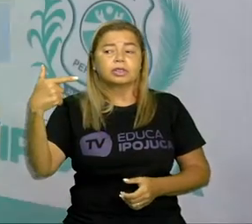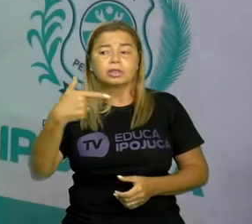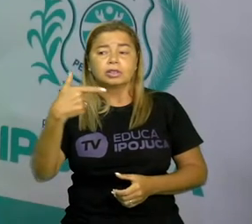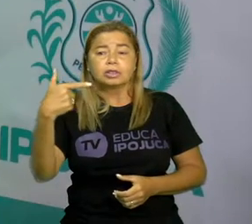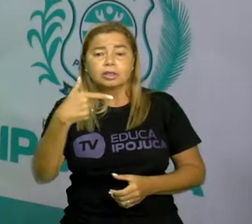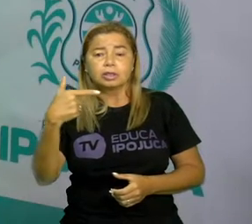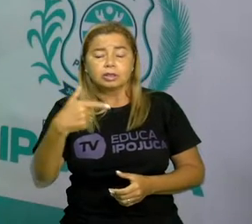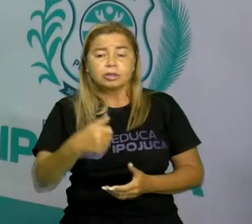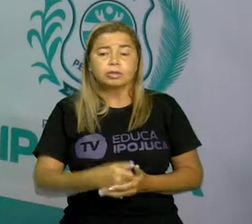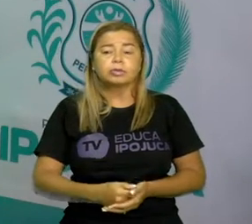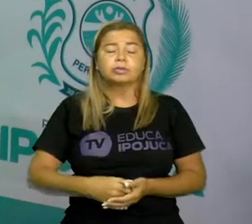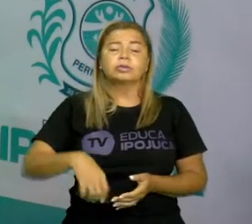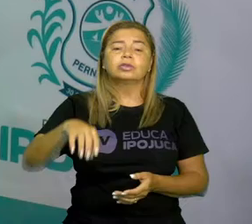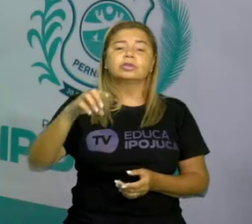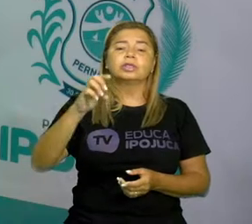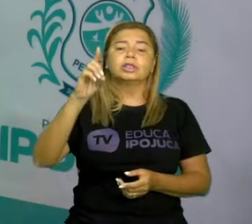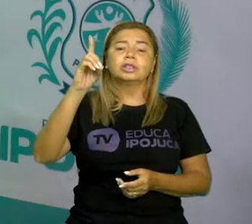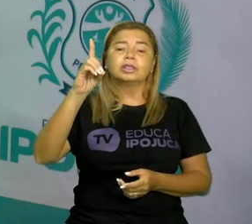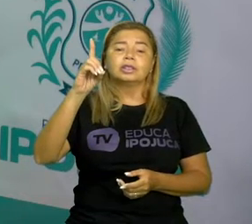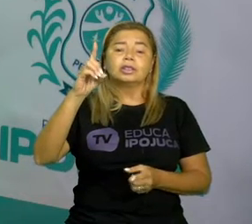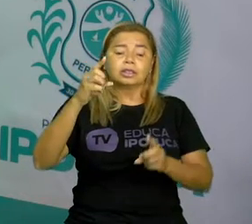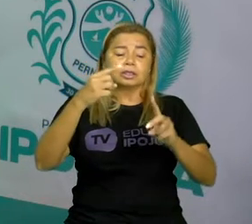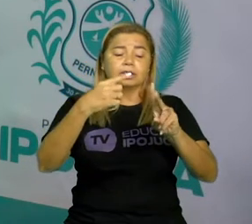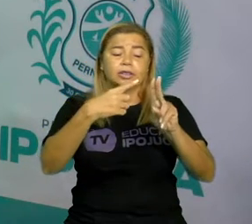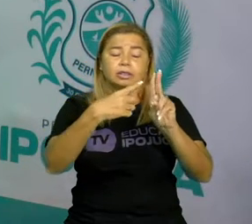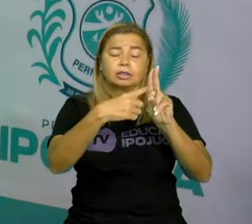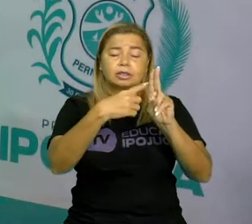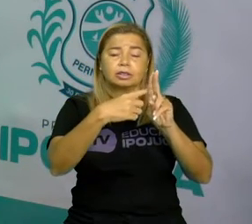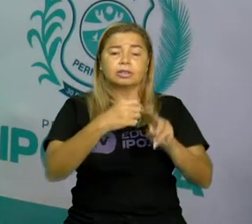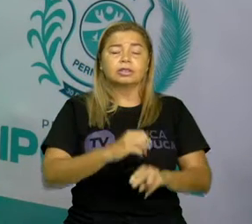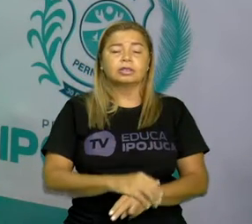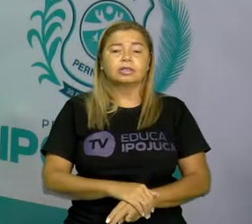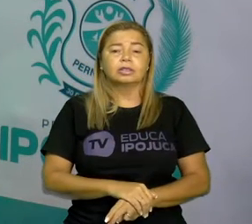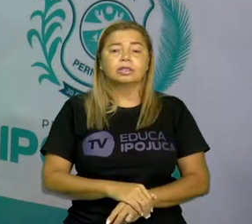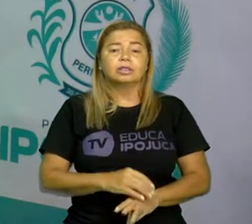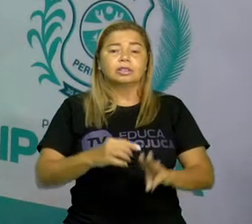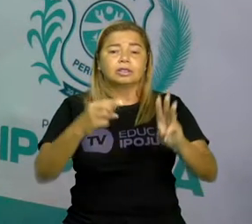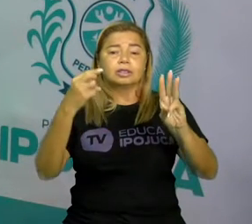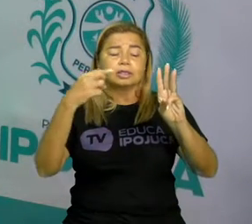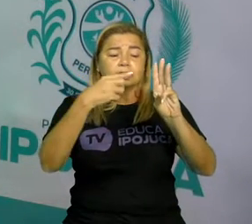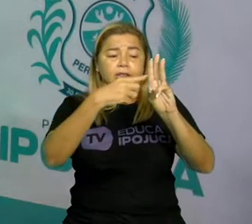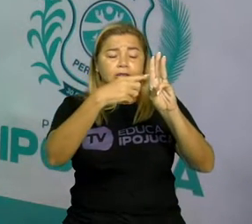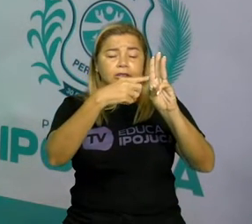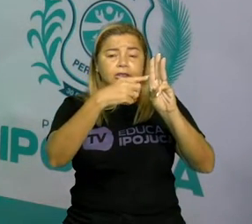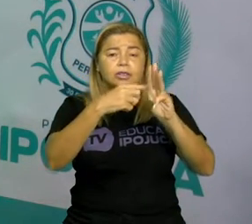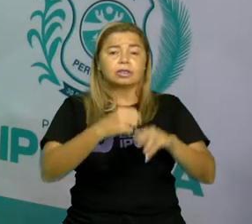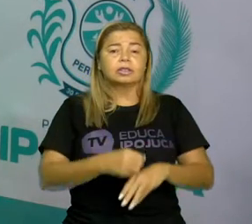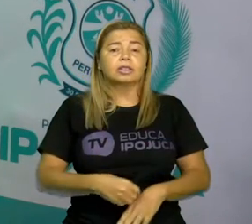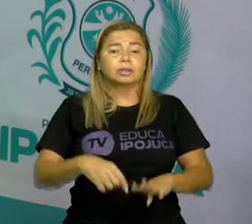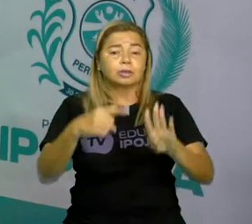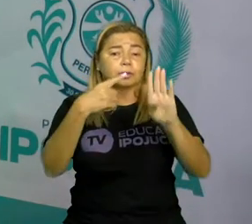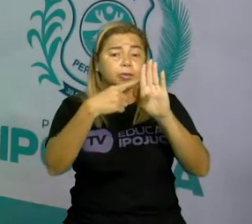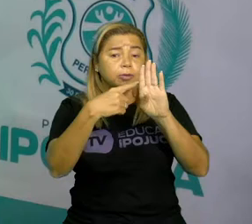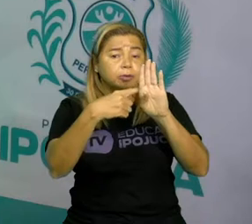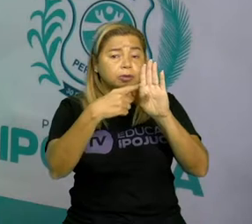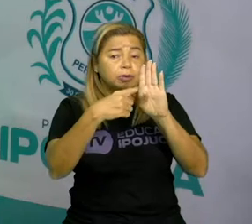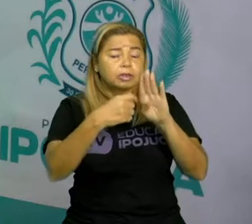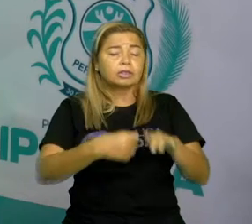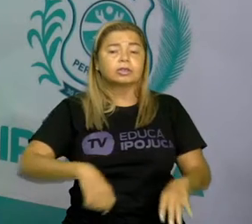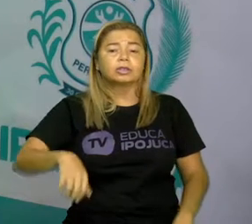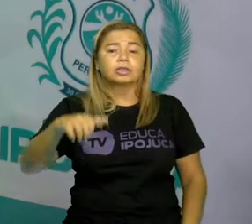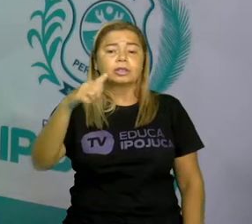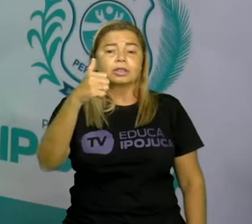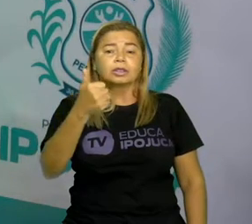dezena. Terceira ordem, centena. Quarta ordem, unidade de milhar. Lembra o número que